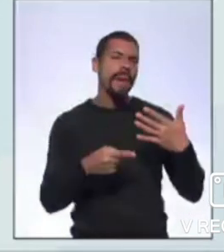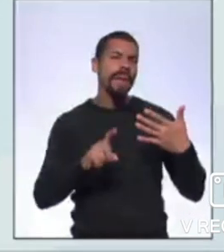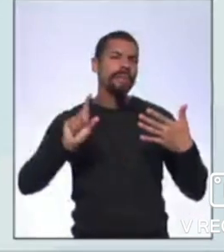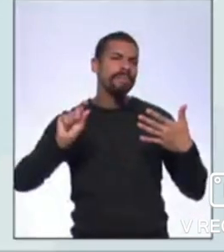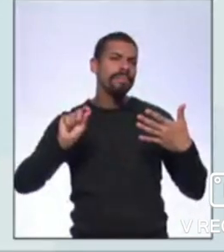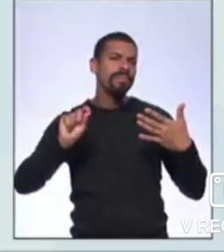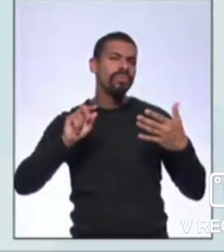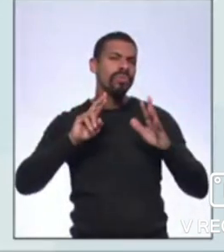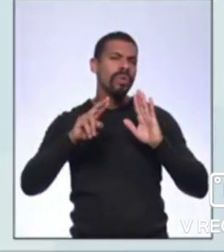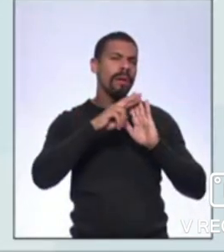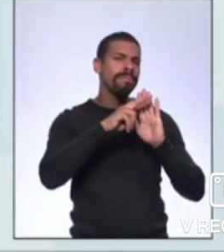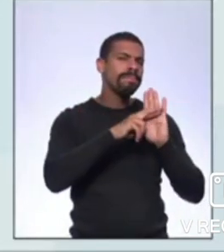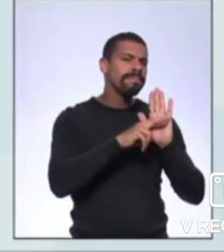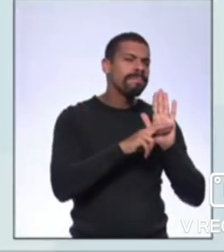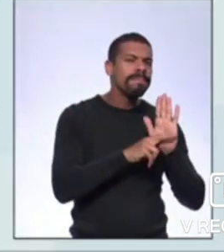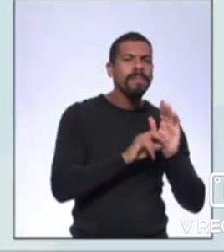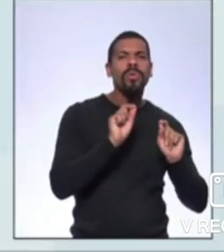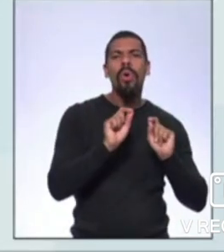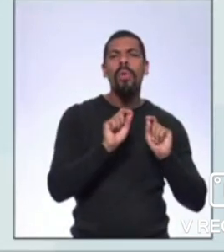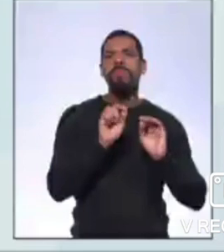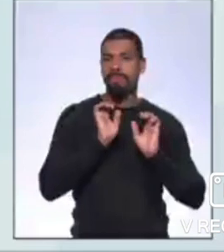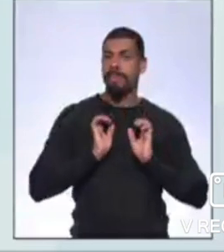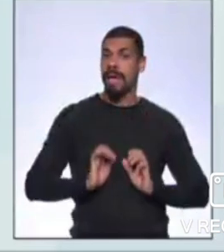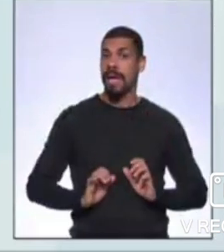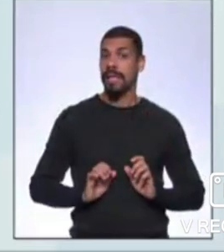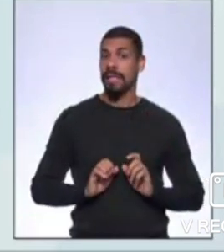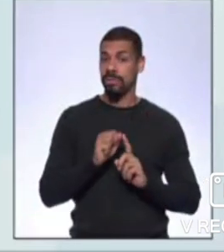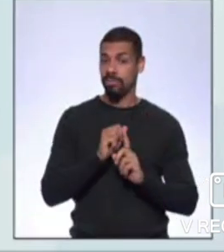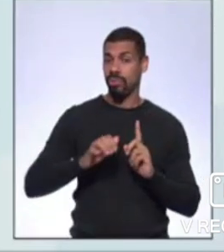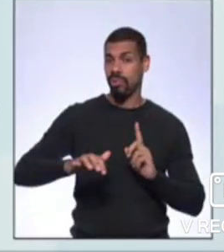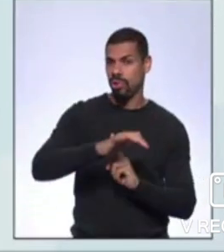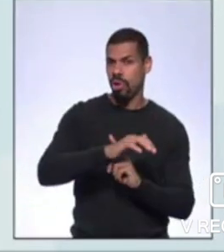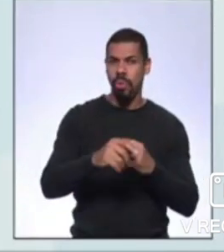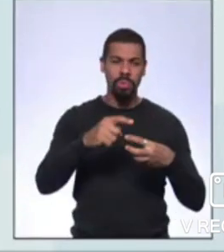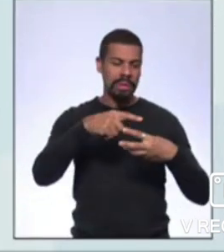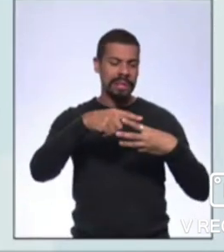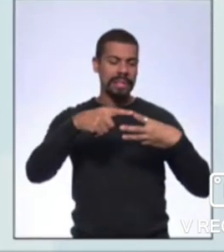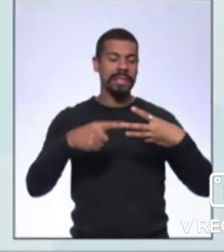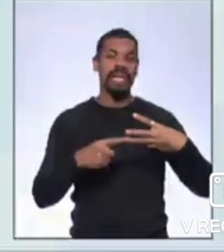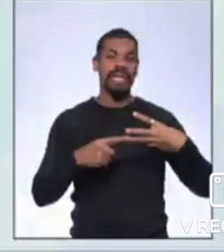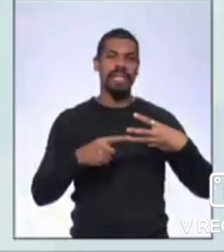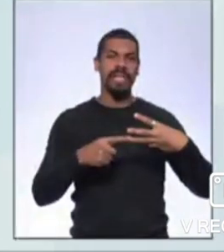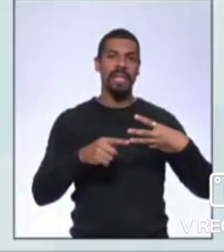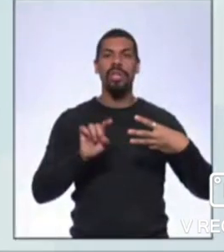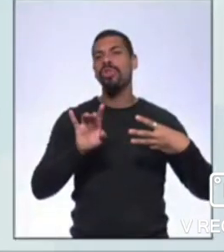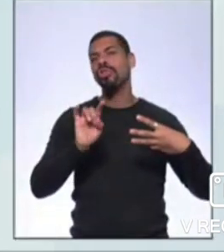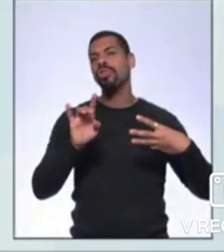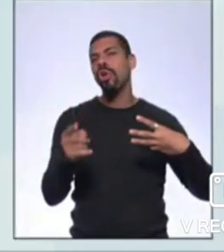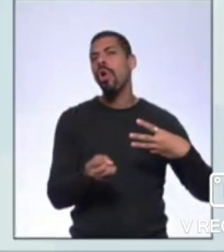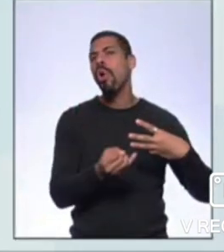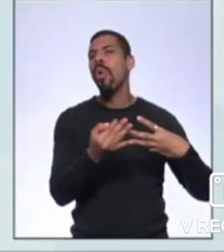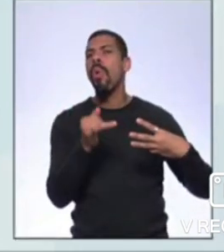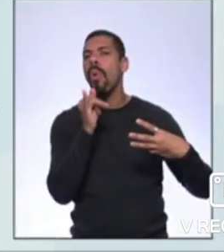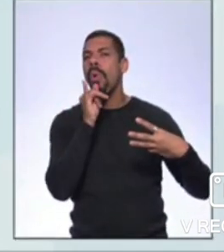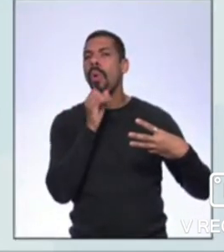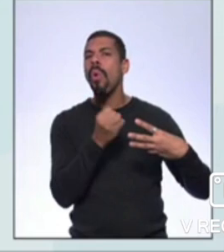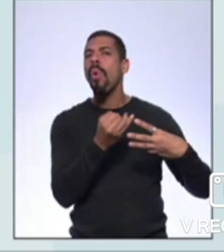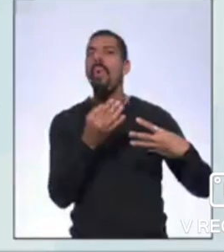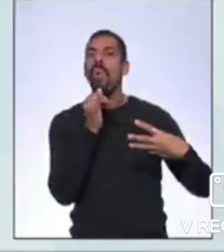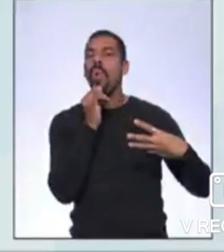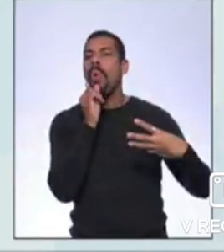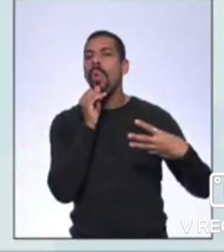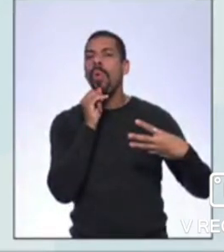às regras de conduta social, cite ao menos 3 mandamentos e aponte apenas o número do mandamento para